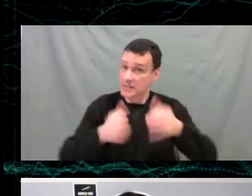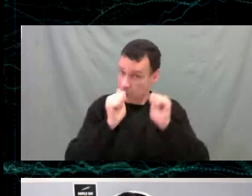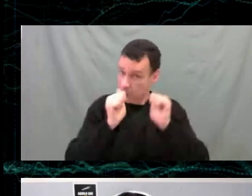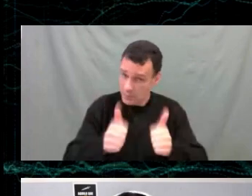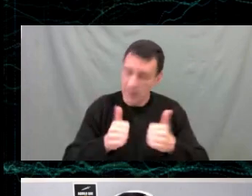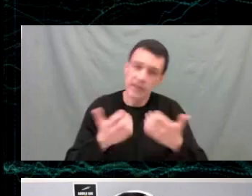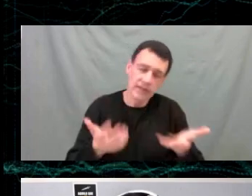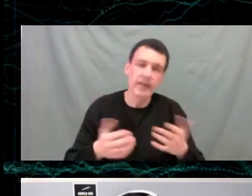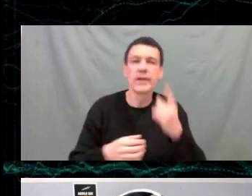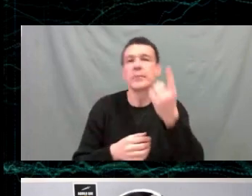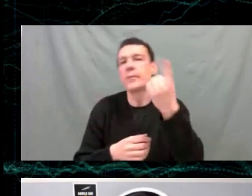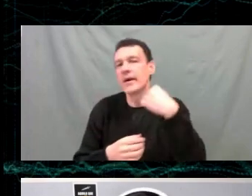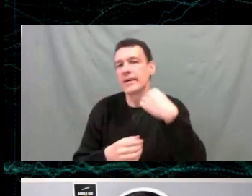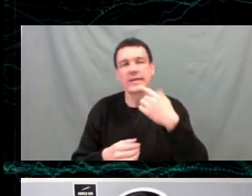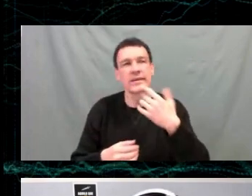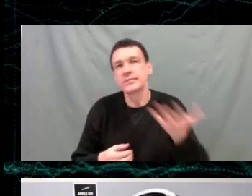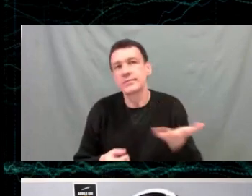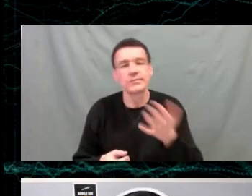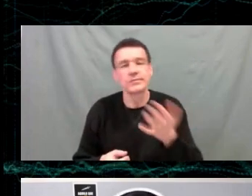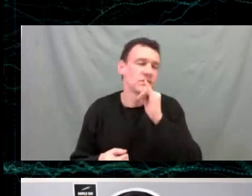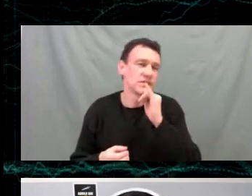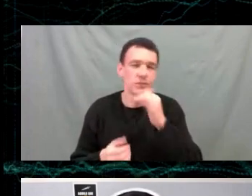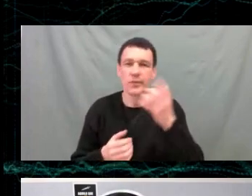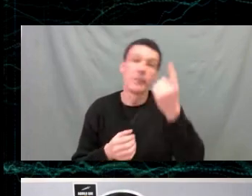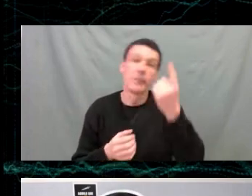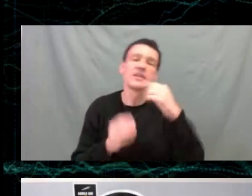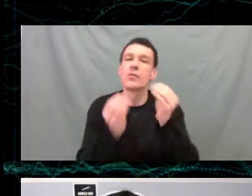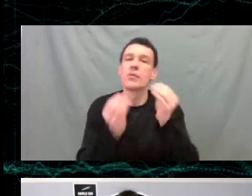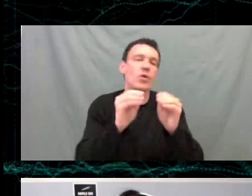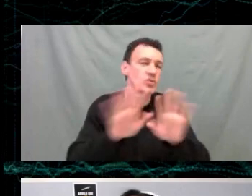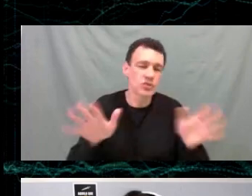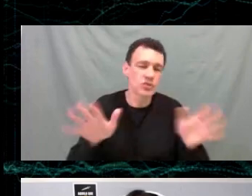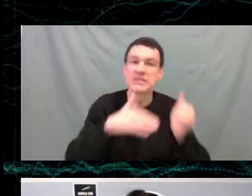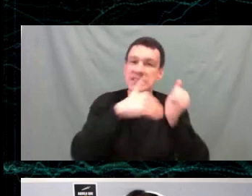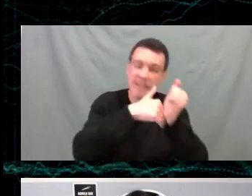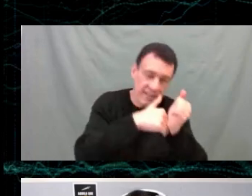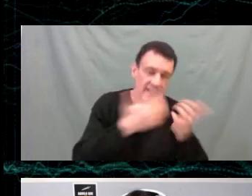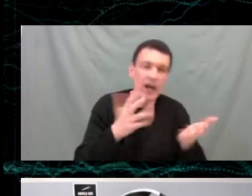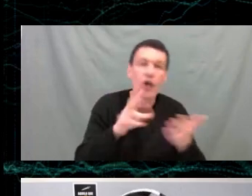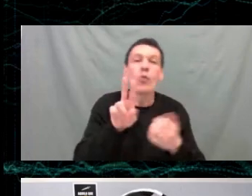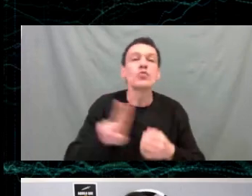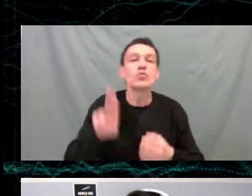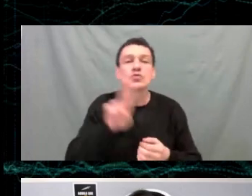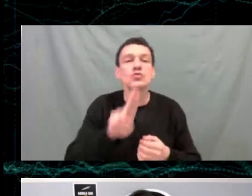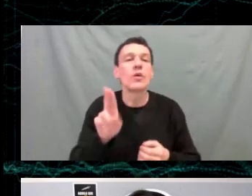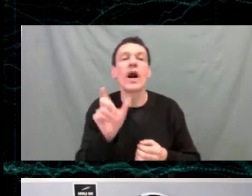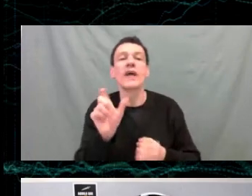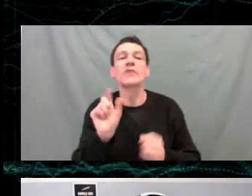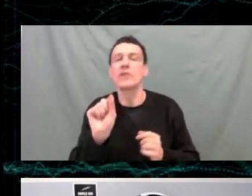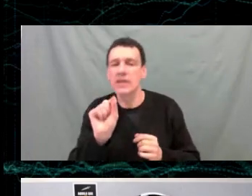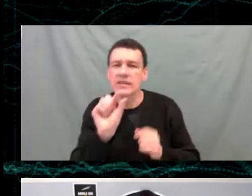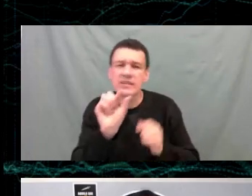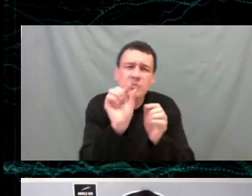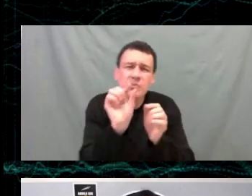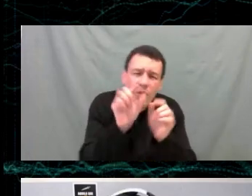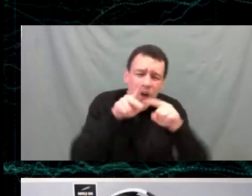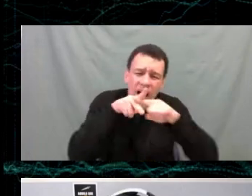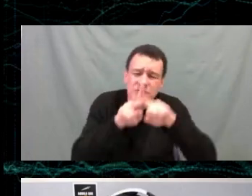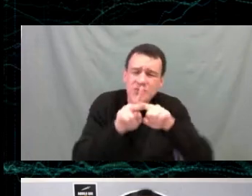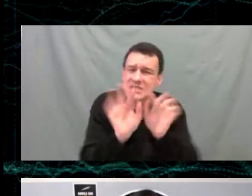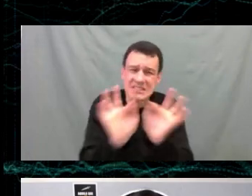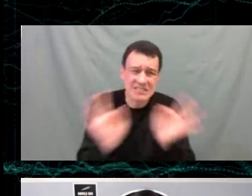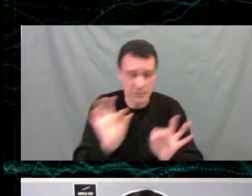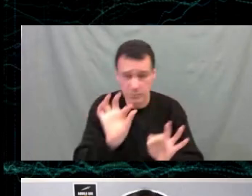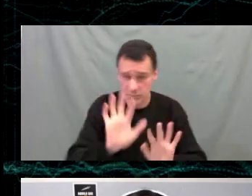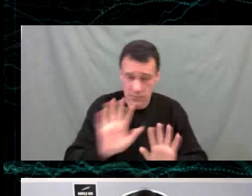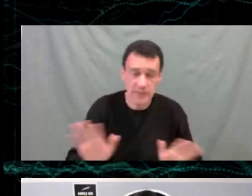coloca apenas a senha, o usuário do banco, e alguma coisa ou outra que você ajusta. Aí, quando você